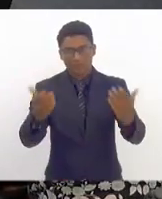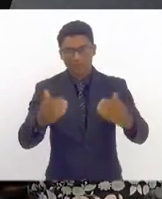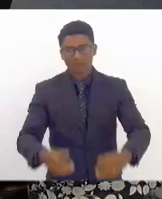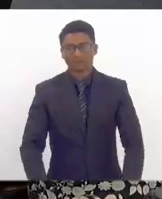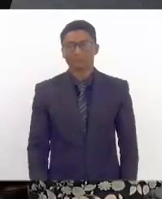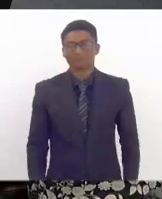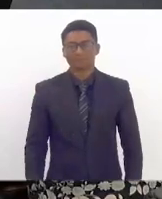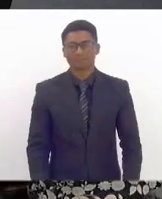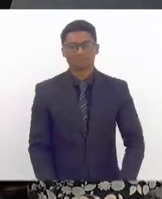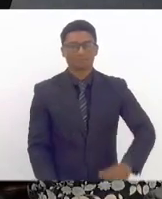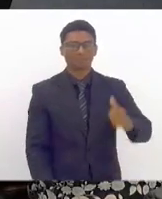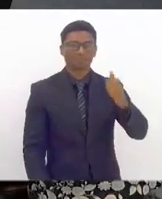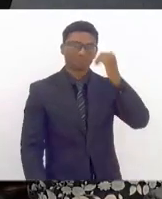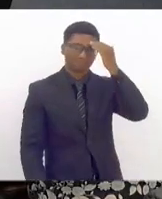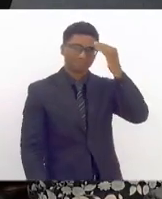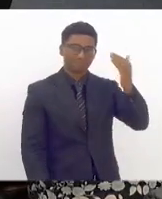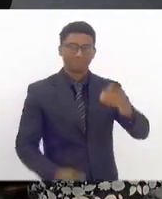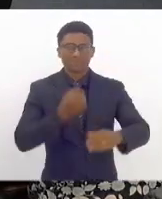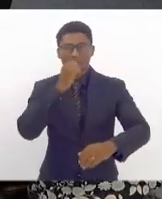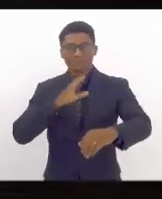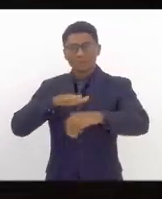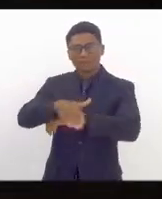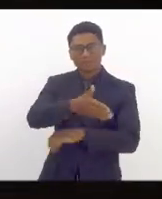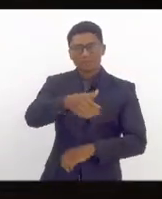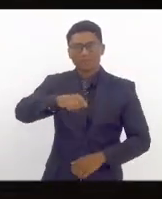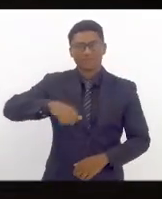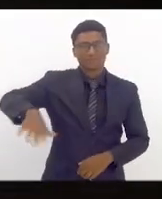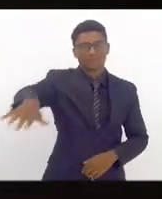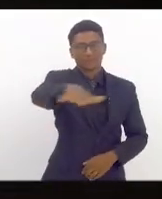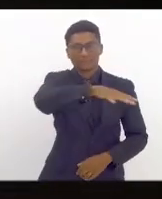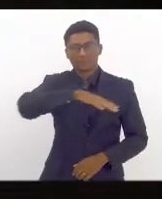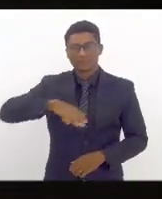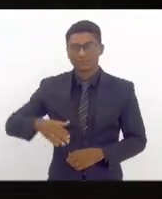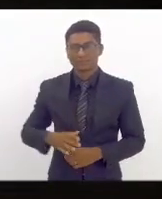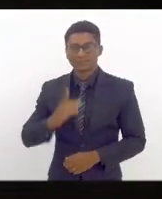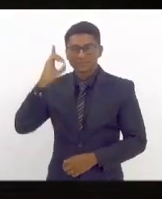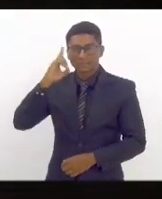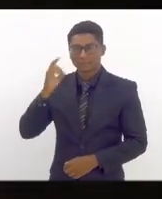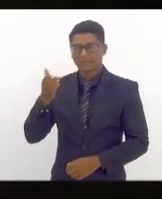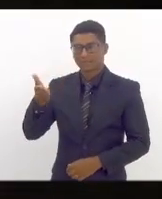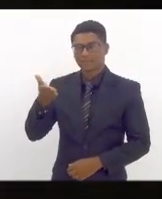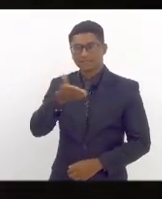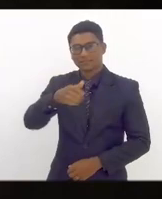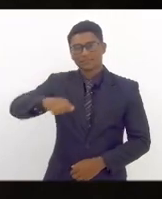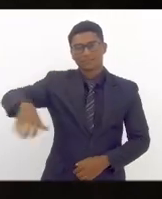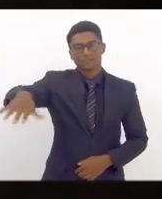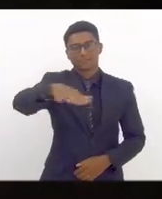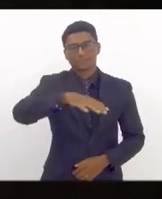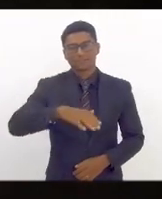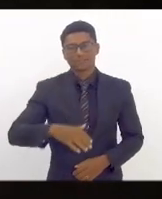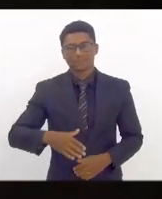Valeu obrigado boa noite senhoras e senhores boa noite Deputado boa noite todos os constituintes da Casa das cadeiras aí